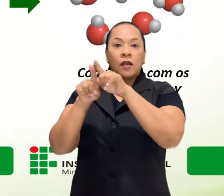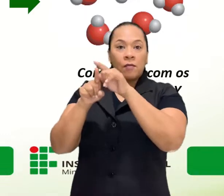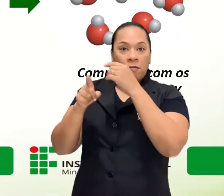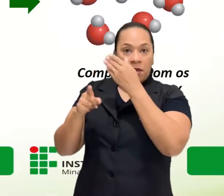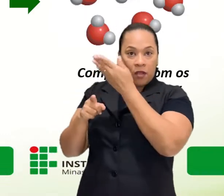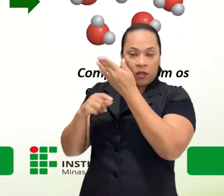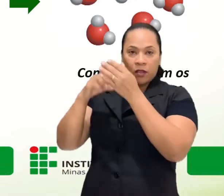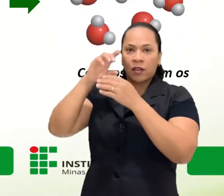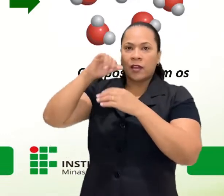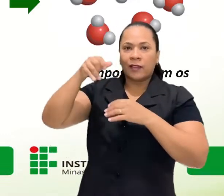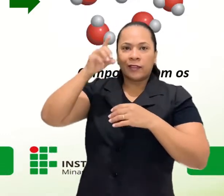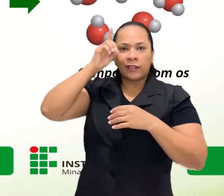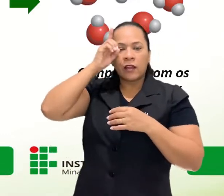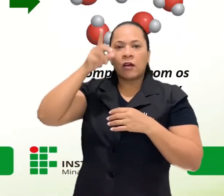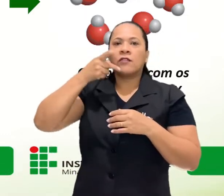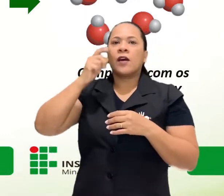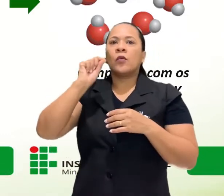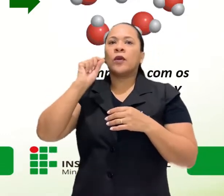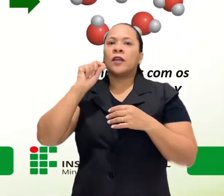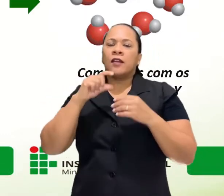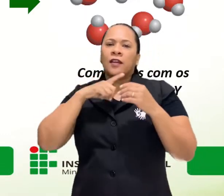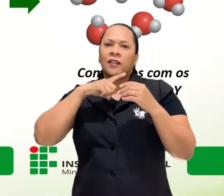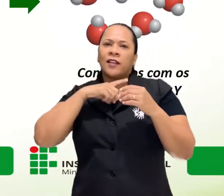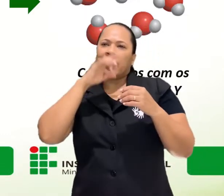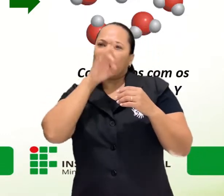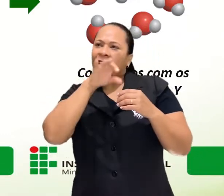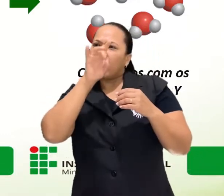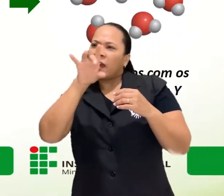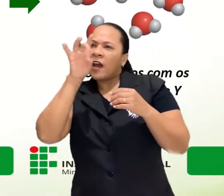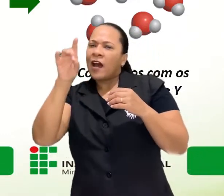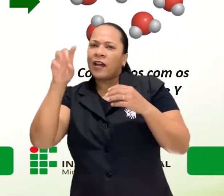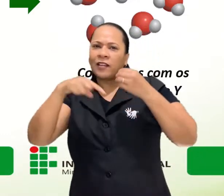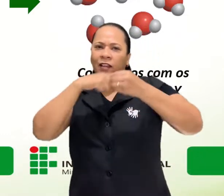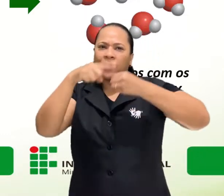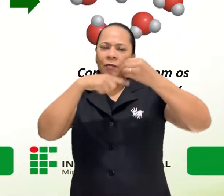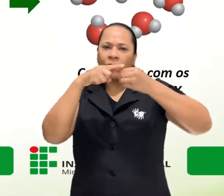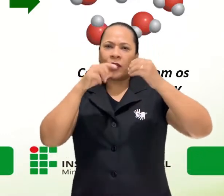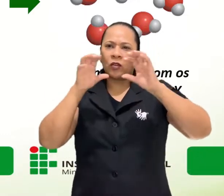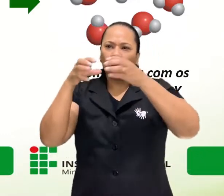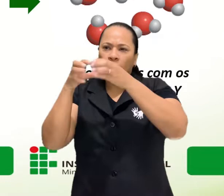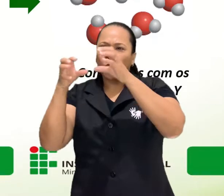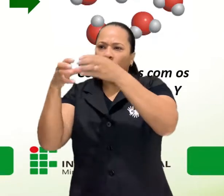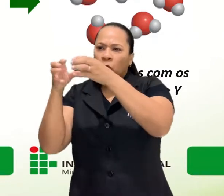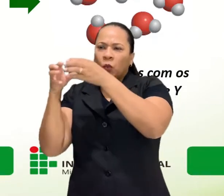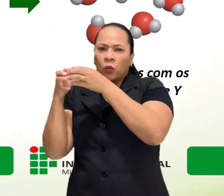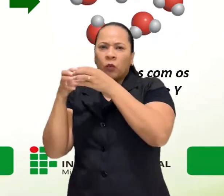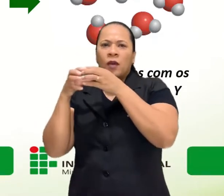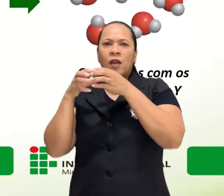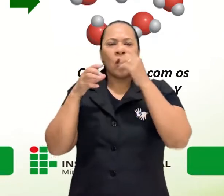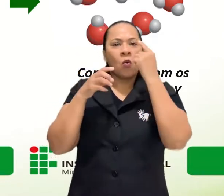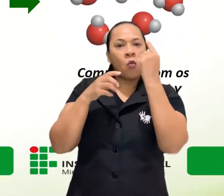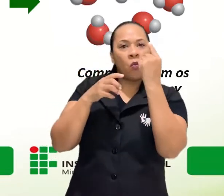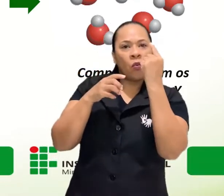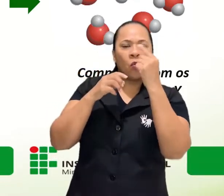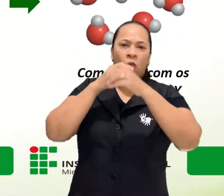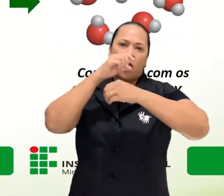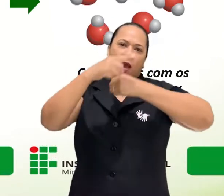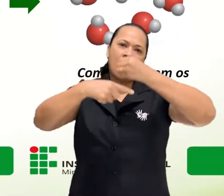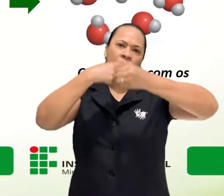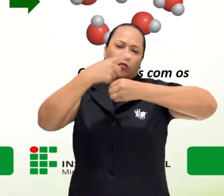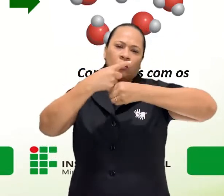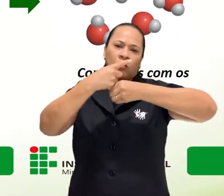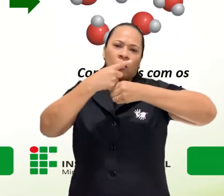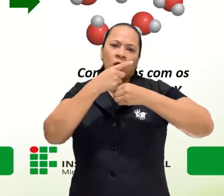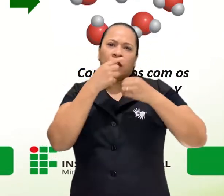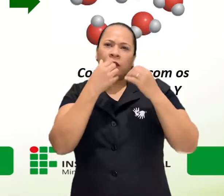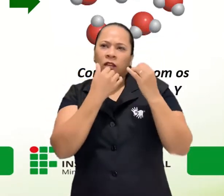um átomo para cada elemento químico e que átomos de um mesmo elemento são idênticos